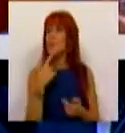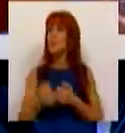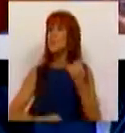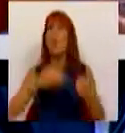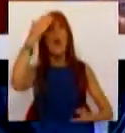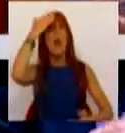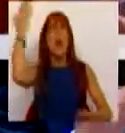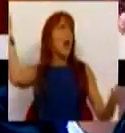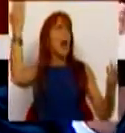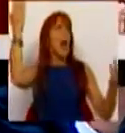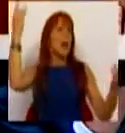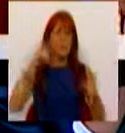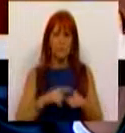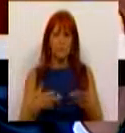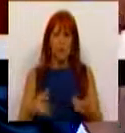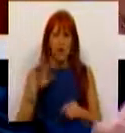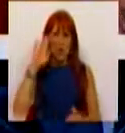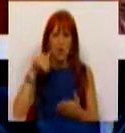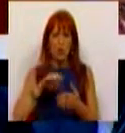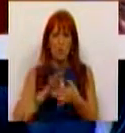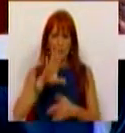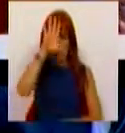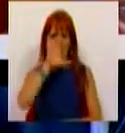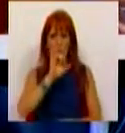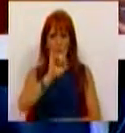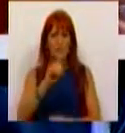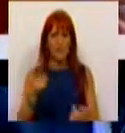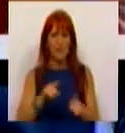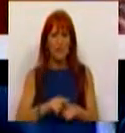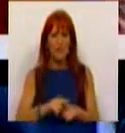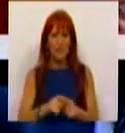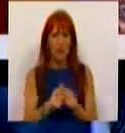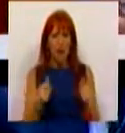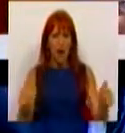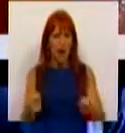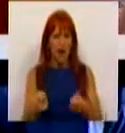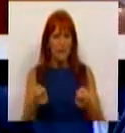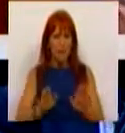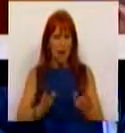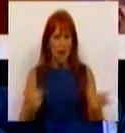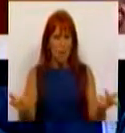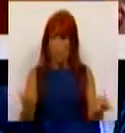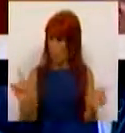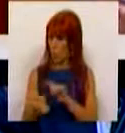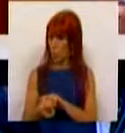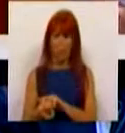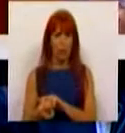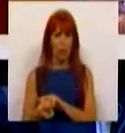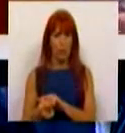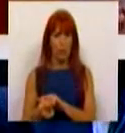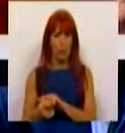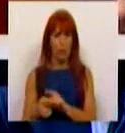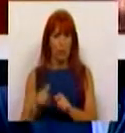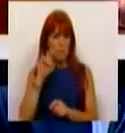muitos previram, a atual solução governativa não afastou o investimento. Pelo contrário,